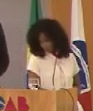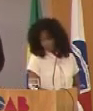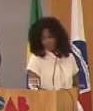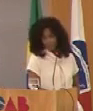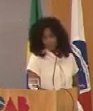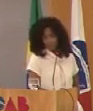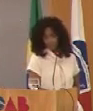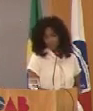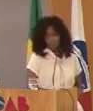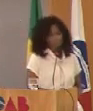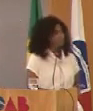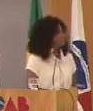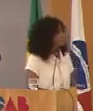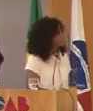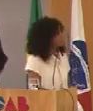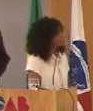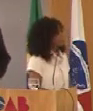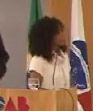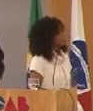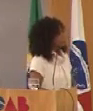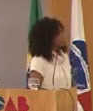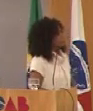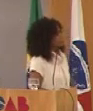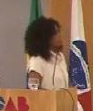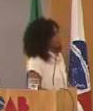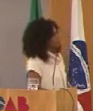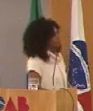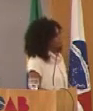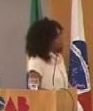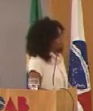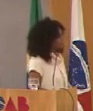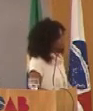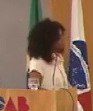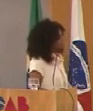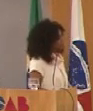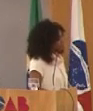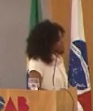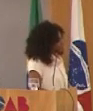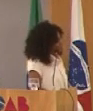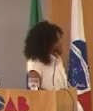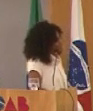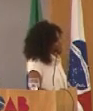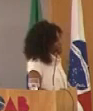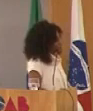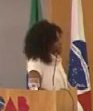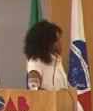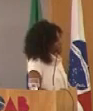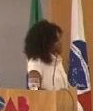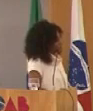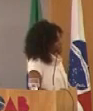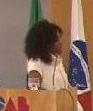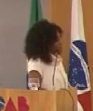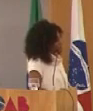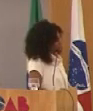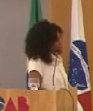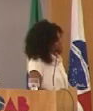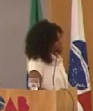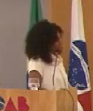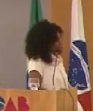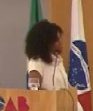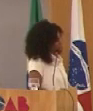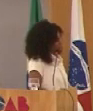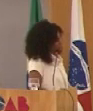difícil entender por que tanto ódio, tanto preconceito contra o outro, que nos é